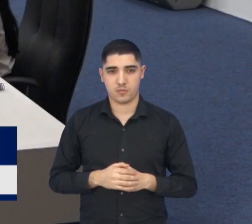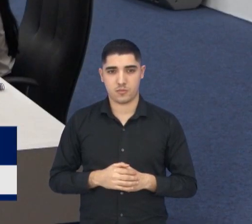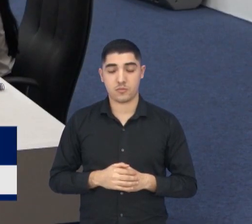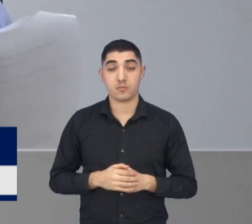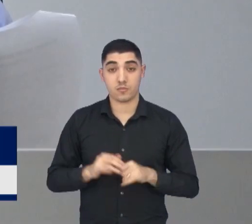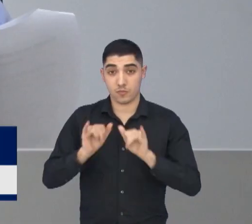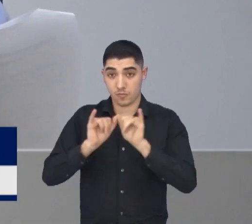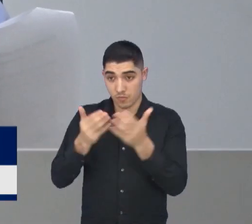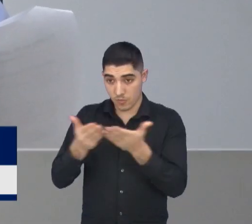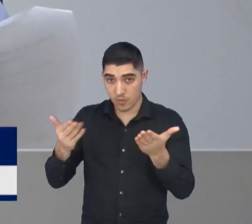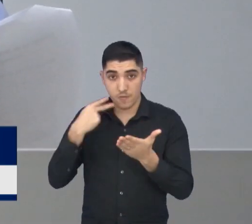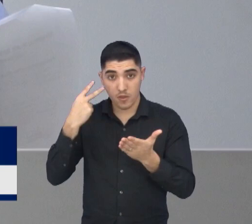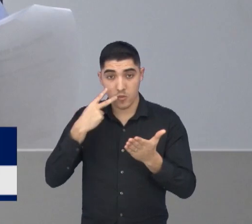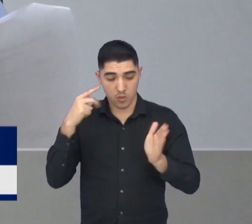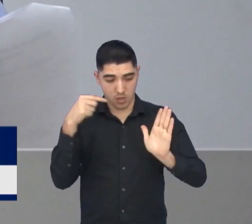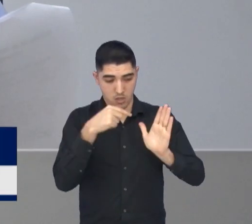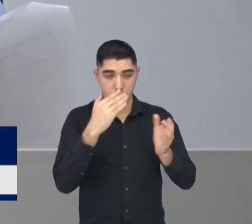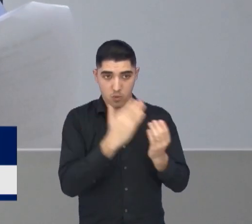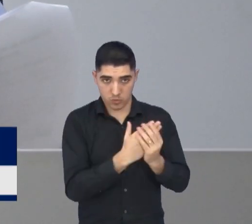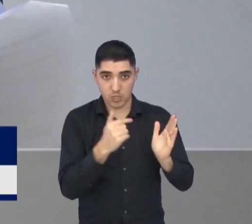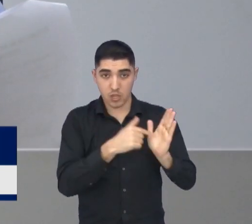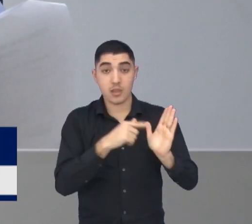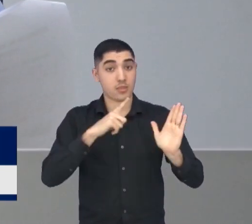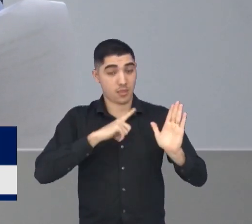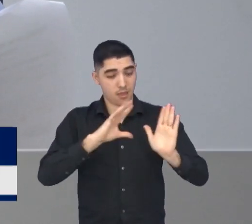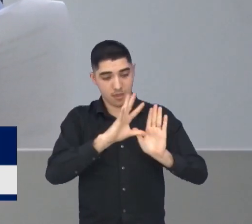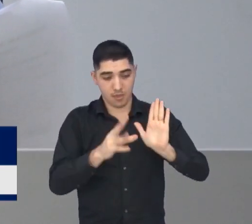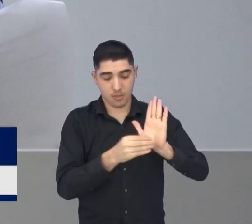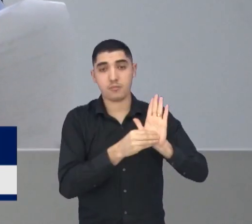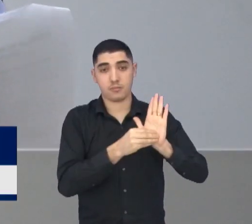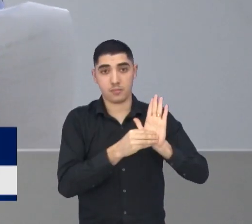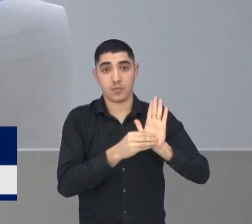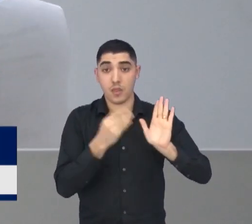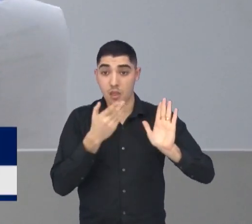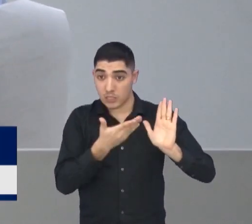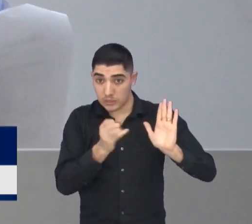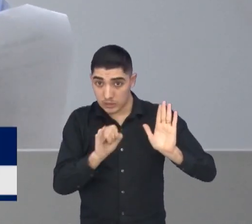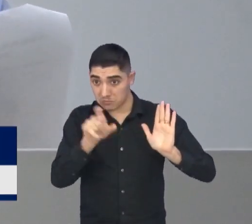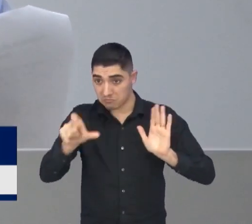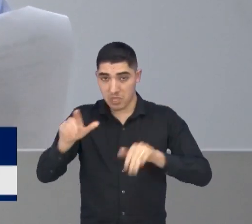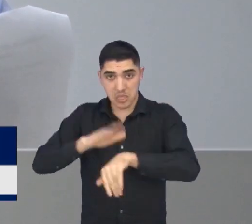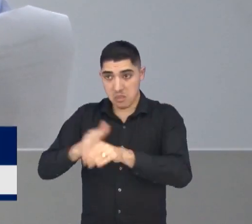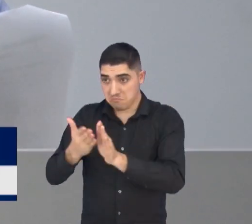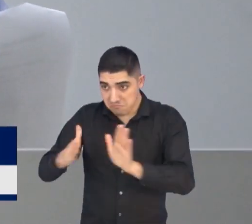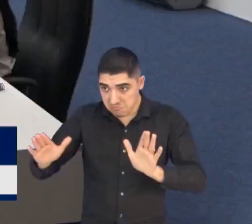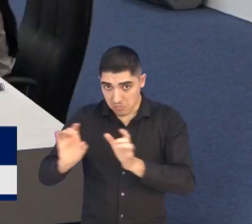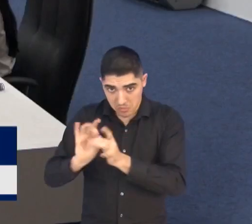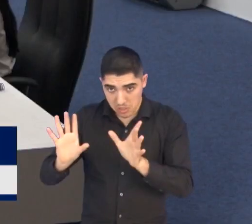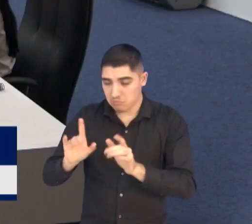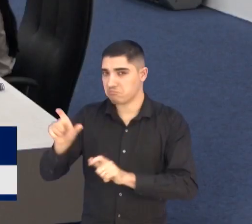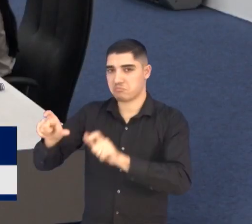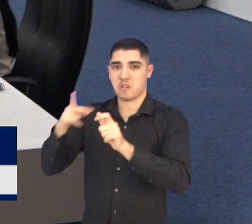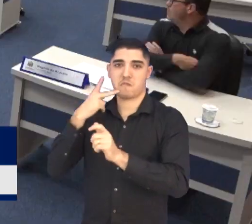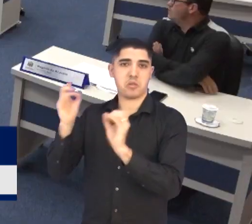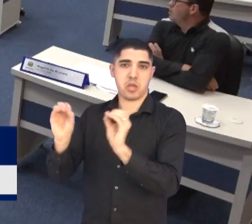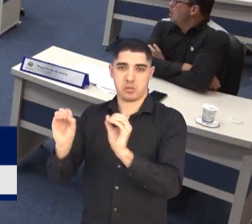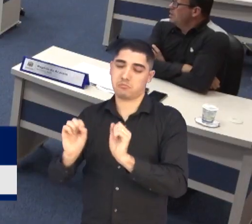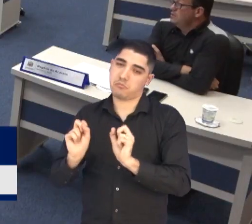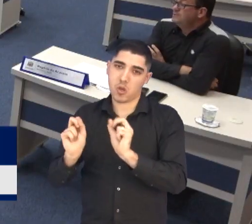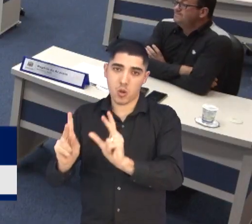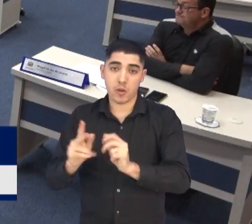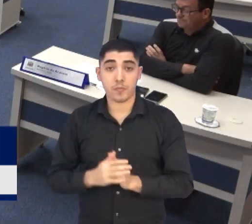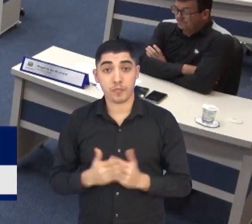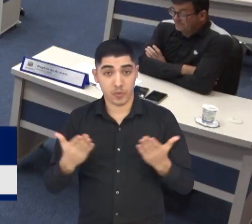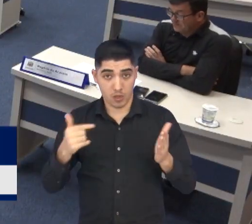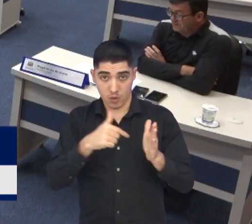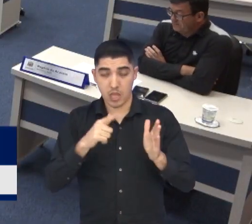Informo aos vereadores que este processo se encontra em prazo de emenda. Consulto os novos vereadores que abrem mão do prazo de emenda. Sem manifestações. Sem manifestações, então o processo